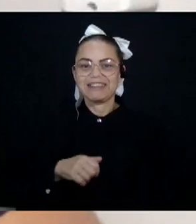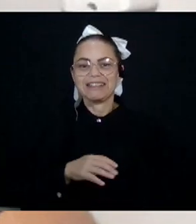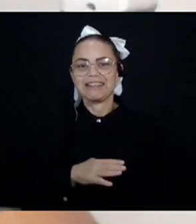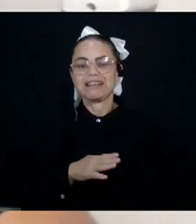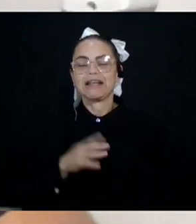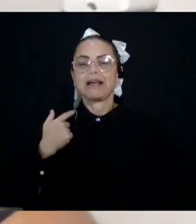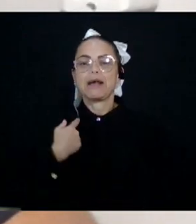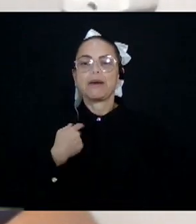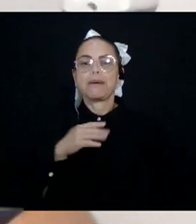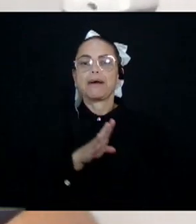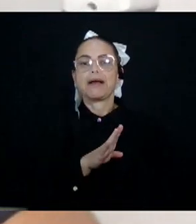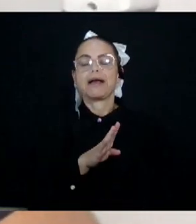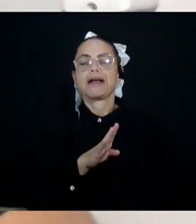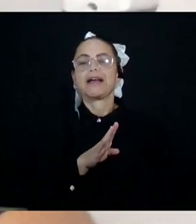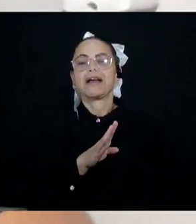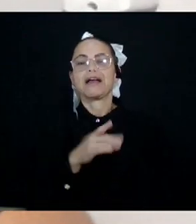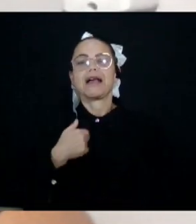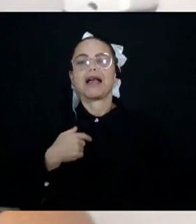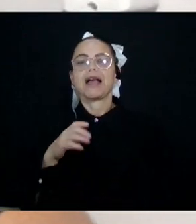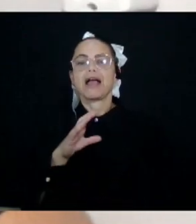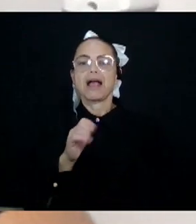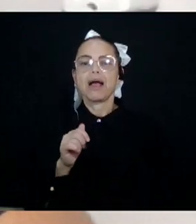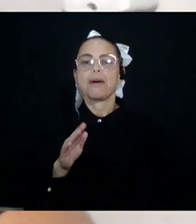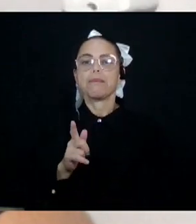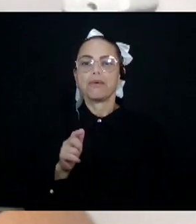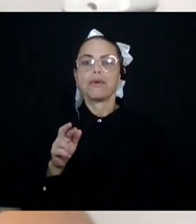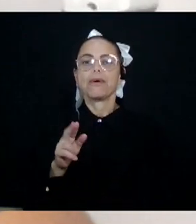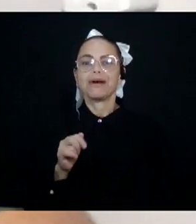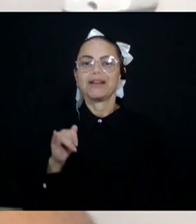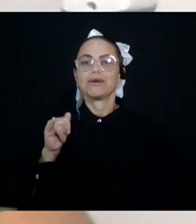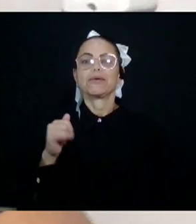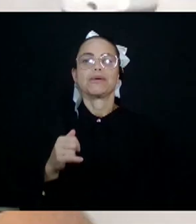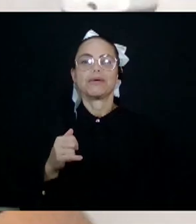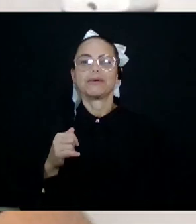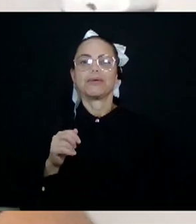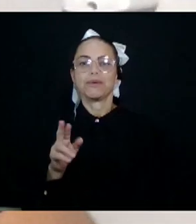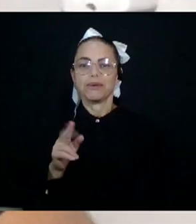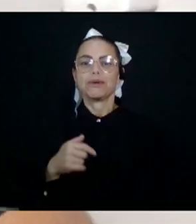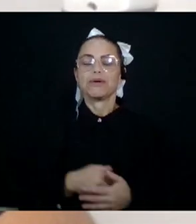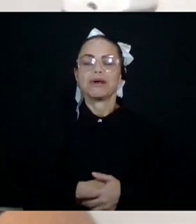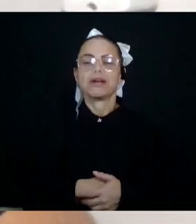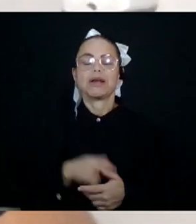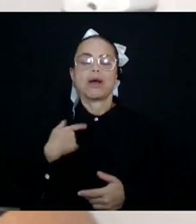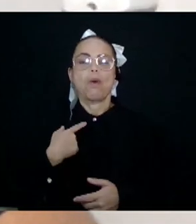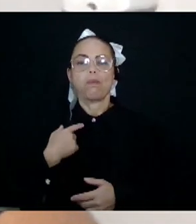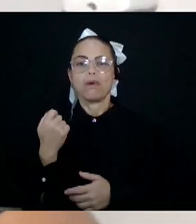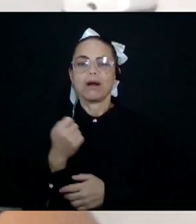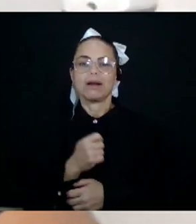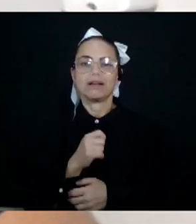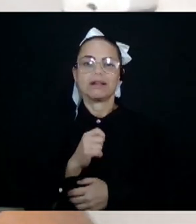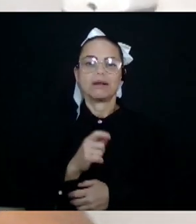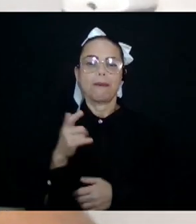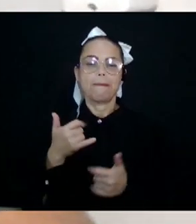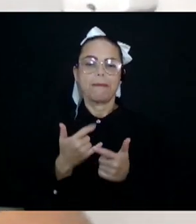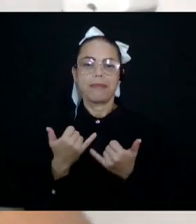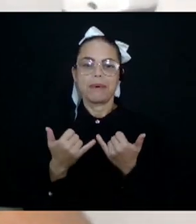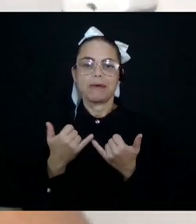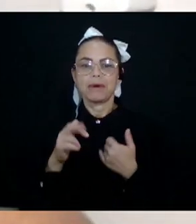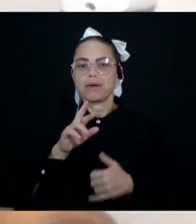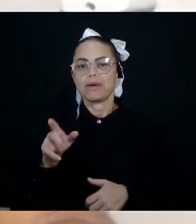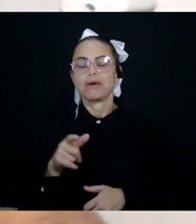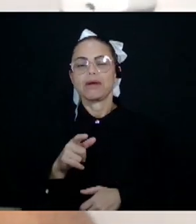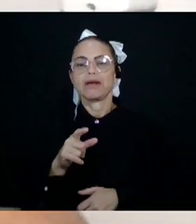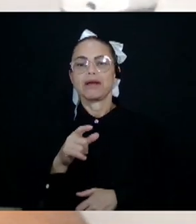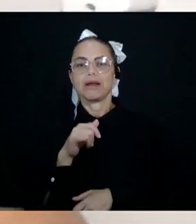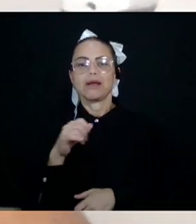Uhum. Dizem que é a Dubai brasileira, né? E lá é tudo muito diferente, até mesmo do Rio de Janeiro. Nem, é o que eu tava falando,